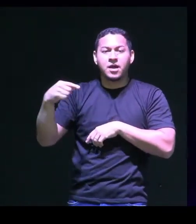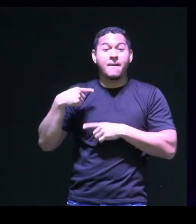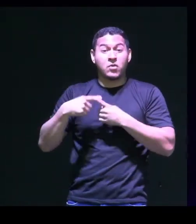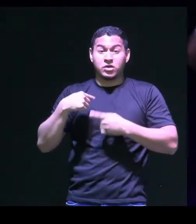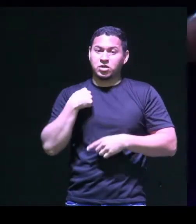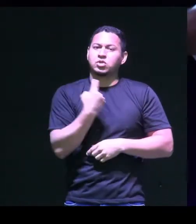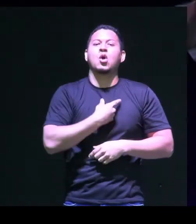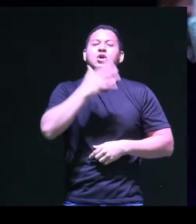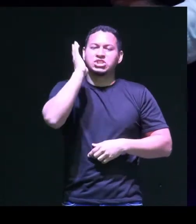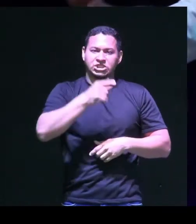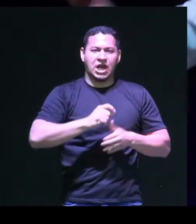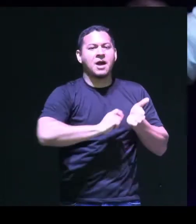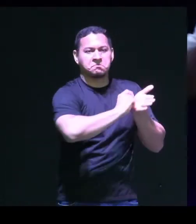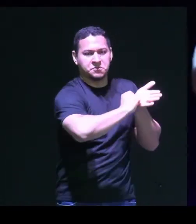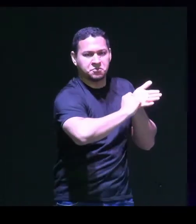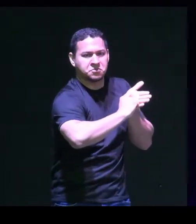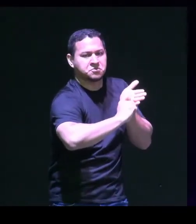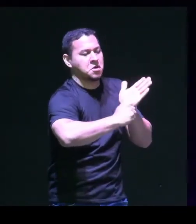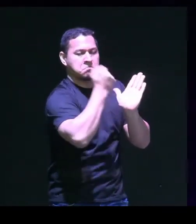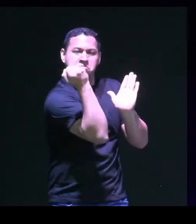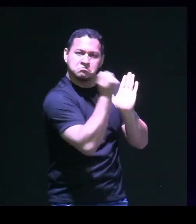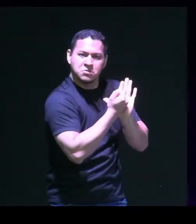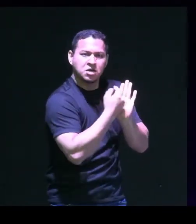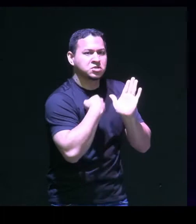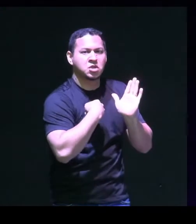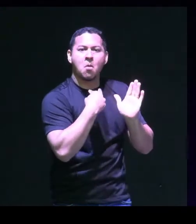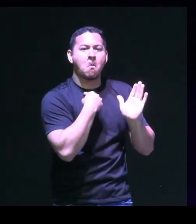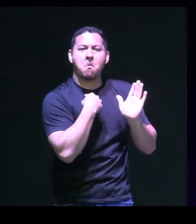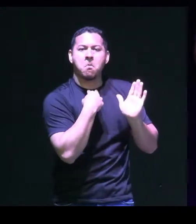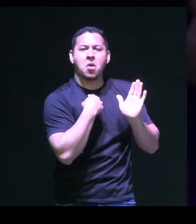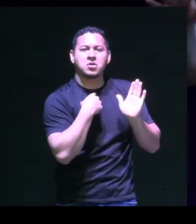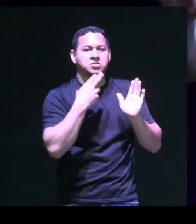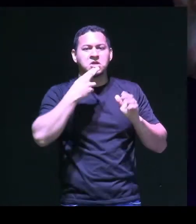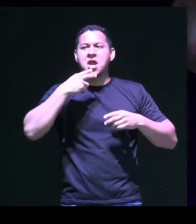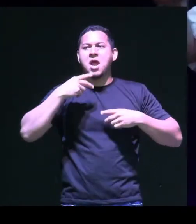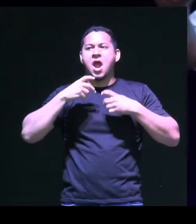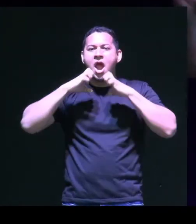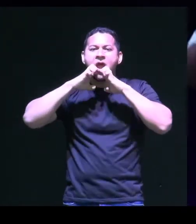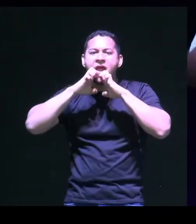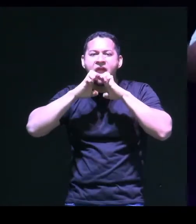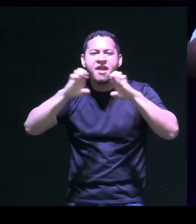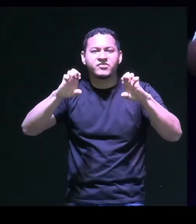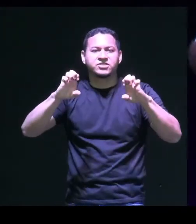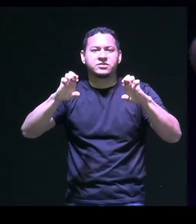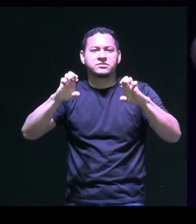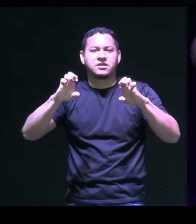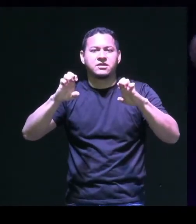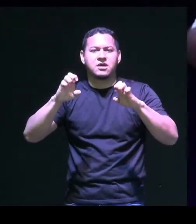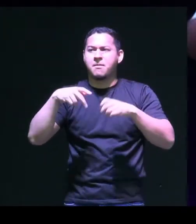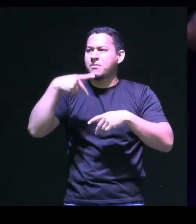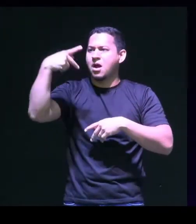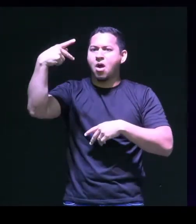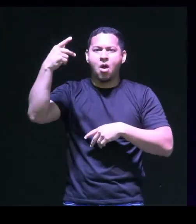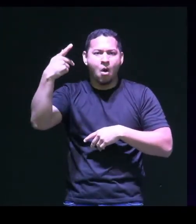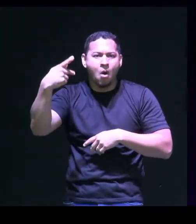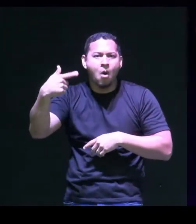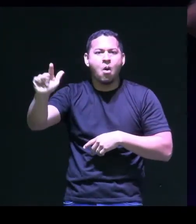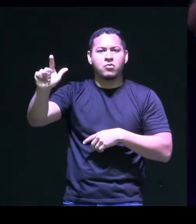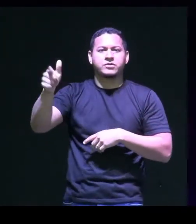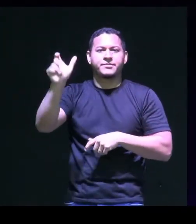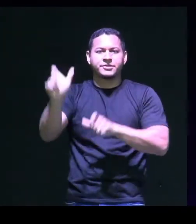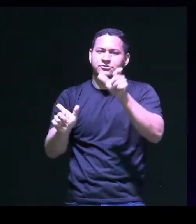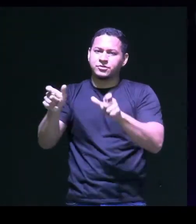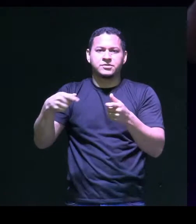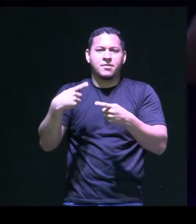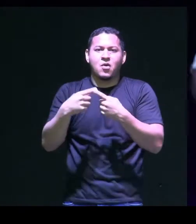viver em paz, nós não vamos perseguir a religião de ninguém, mas ninguém pode evangelizar e propagar a sua religião, porque